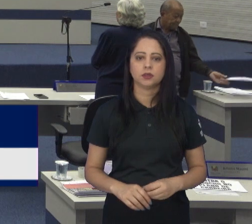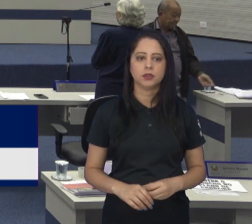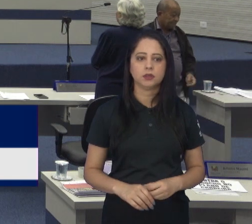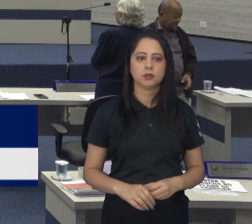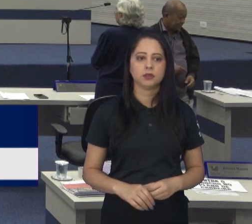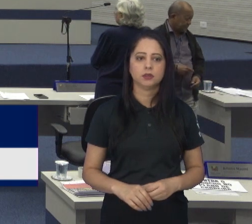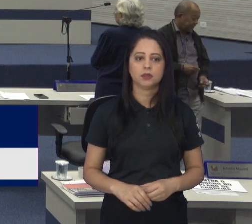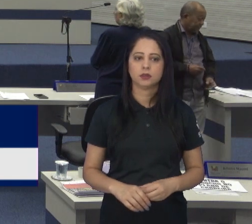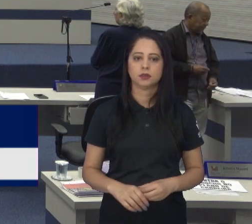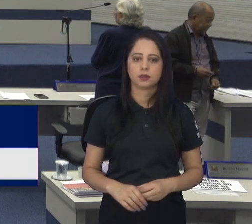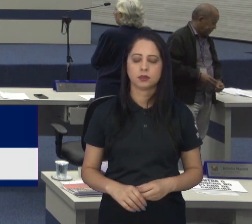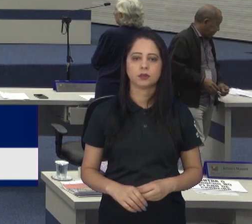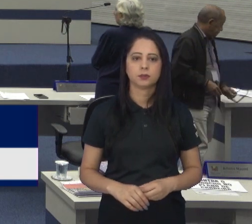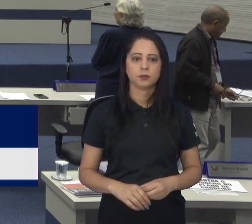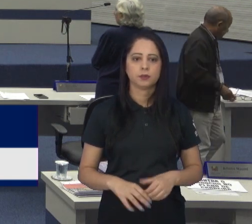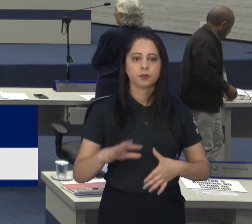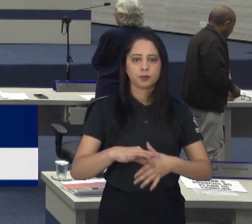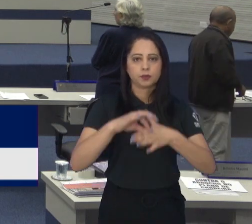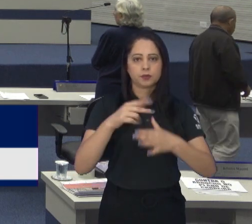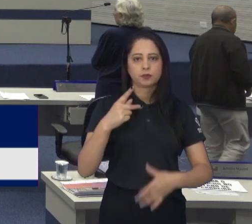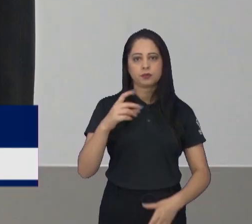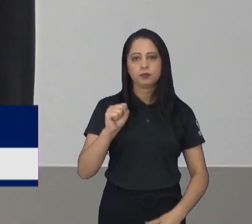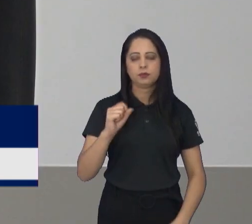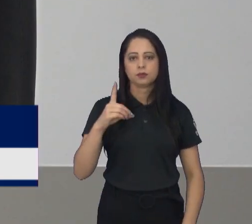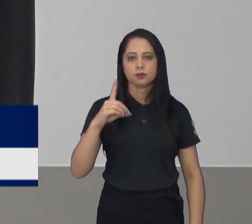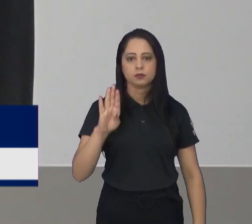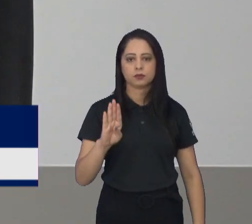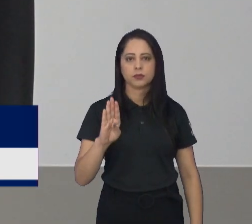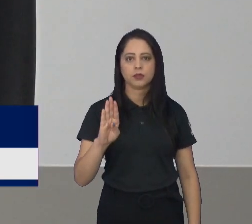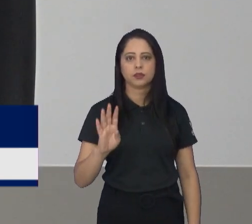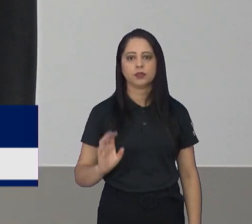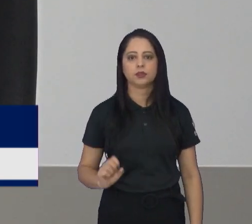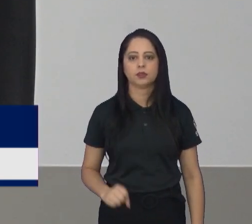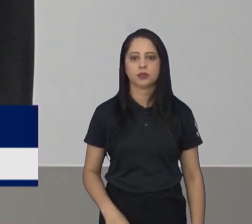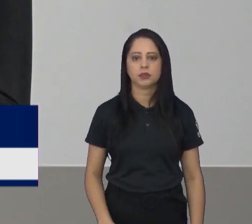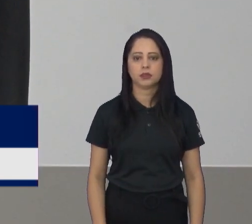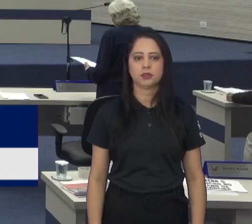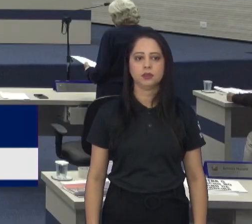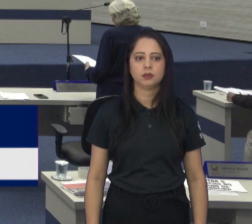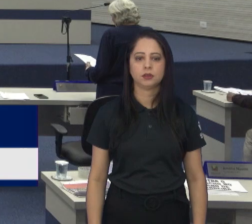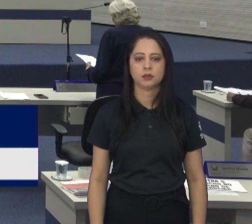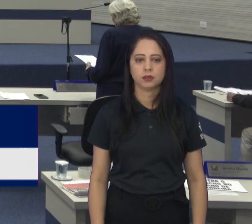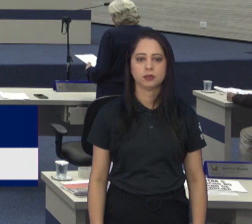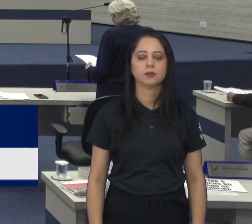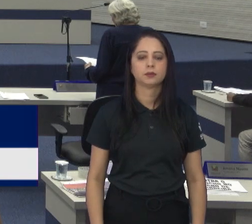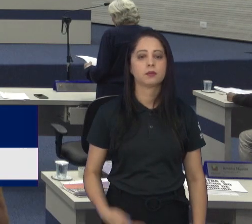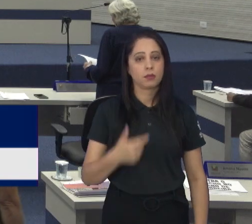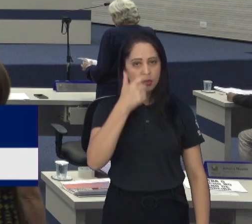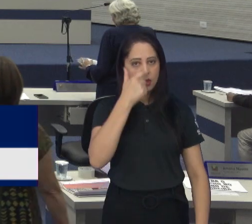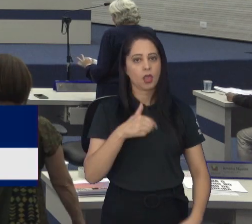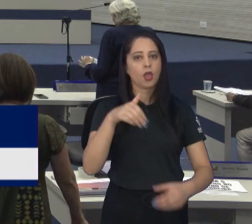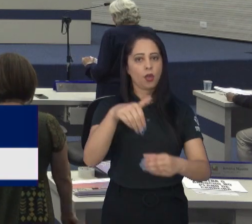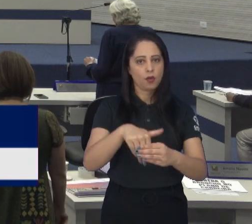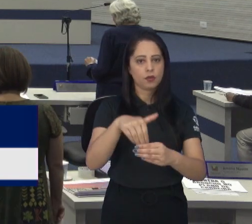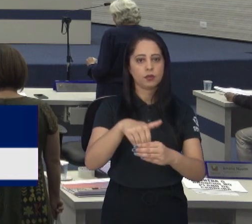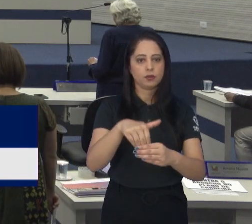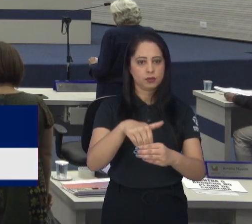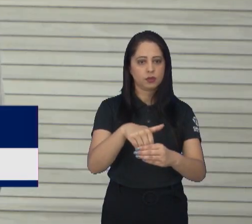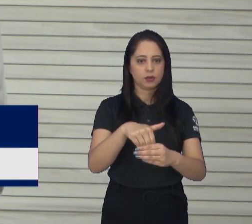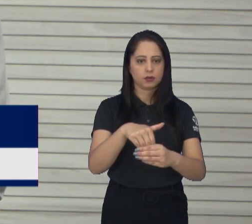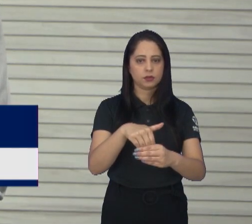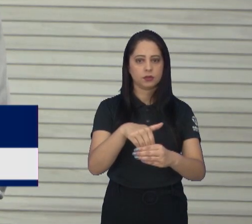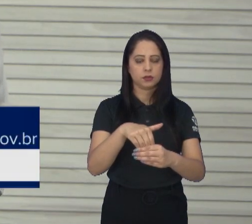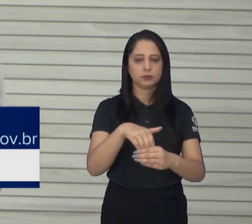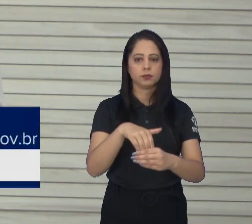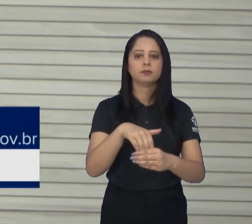Com a palavra, o líder do PSDB, o vereador doutor José Cláudio. Encaminhar o meu voto, doutor José Cláudio.